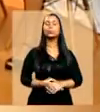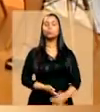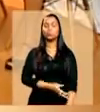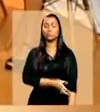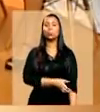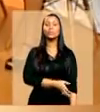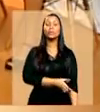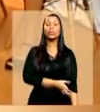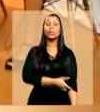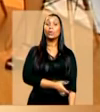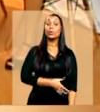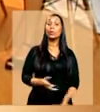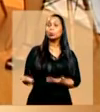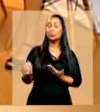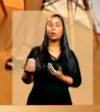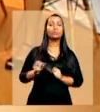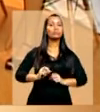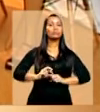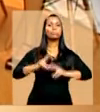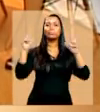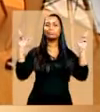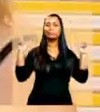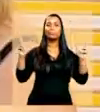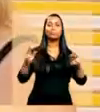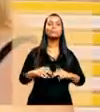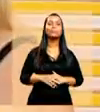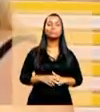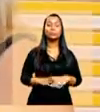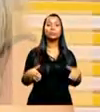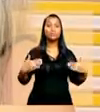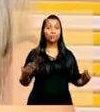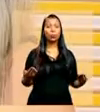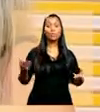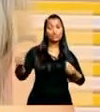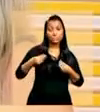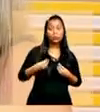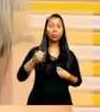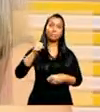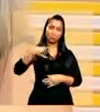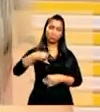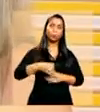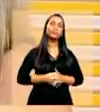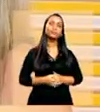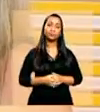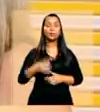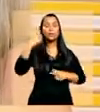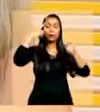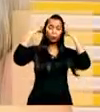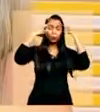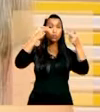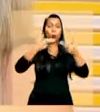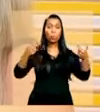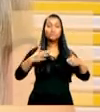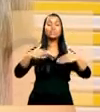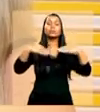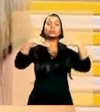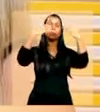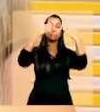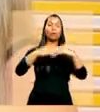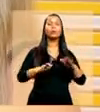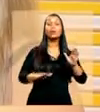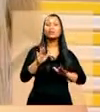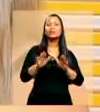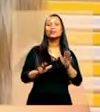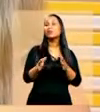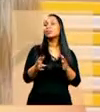criações. Os adolescentes, eles são incríveis nesse sentido, assim. Então, eles trazem, sim, criações, coisas que eles